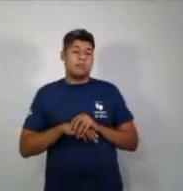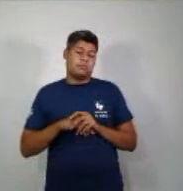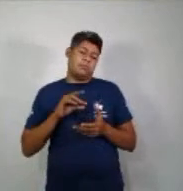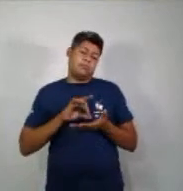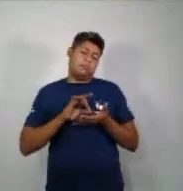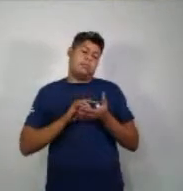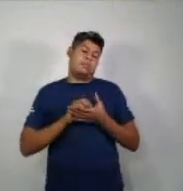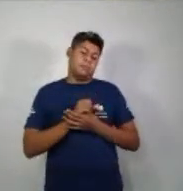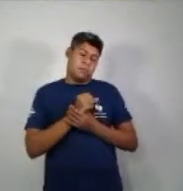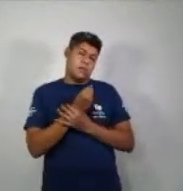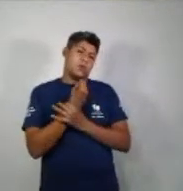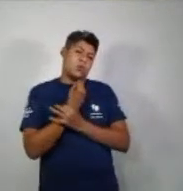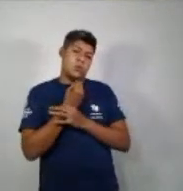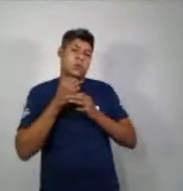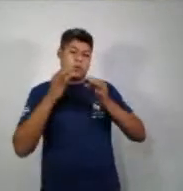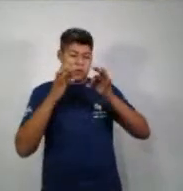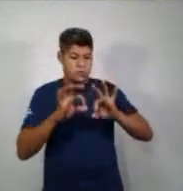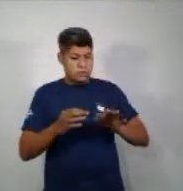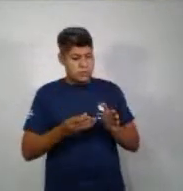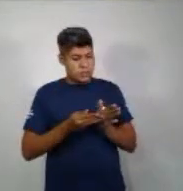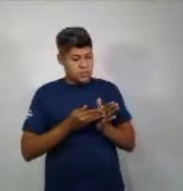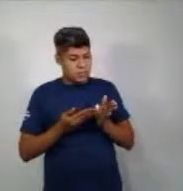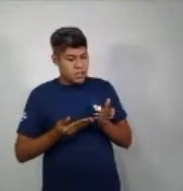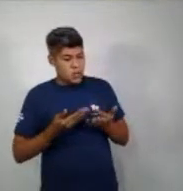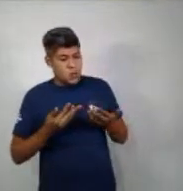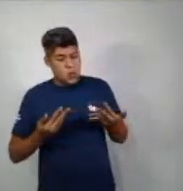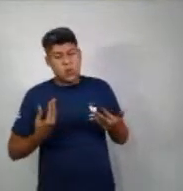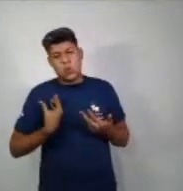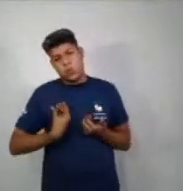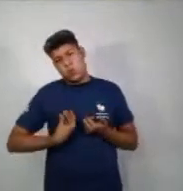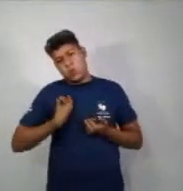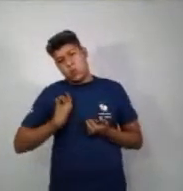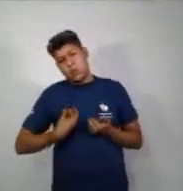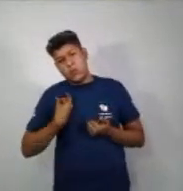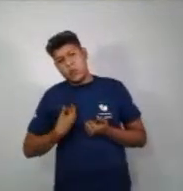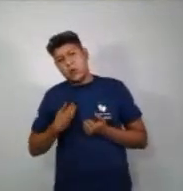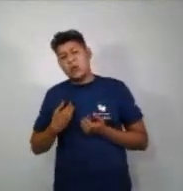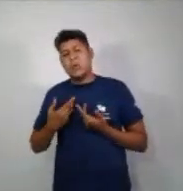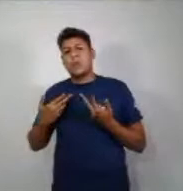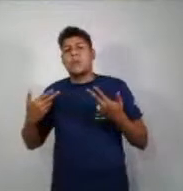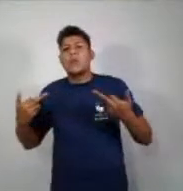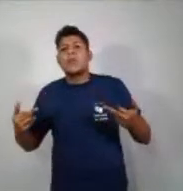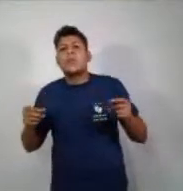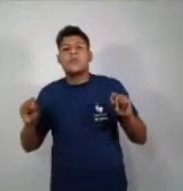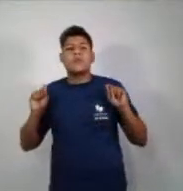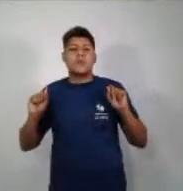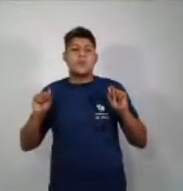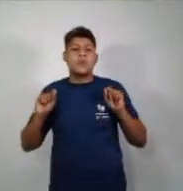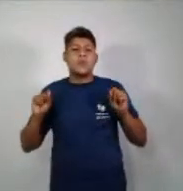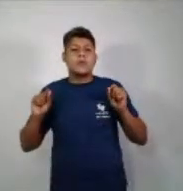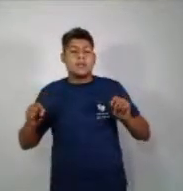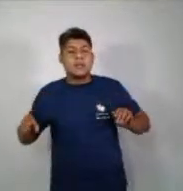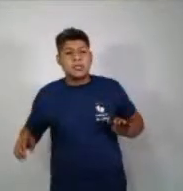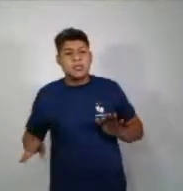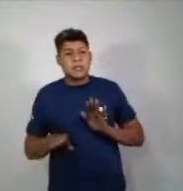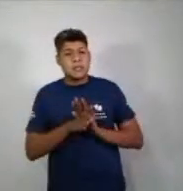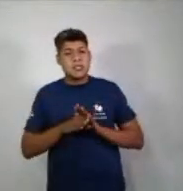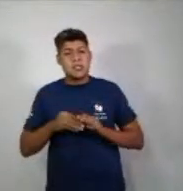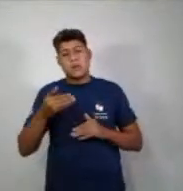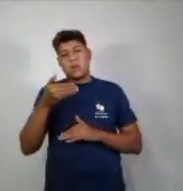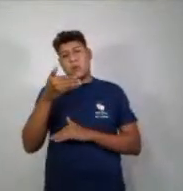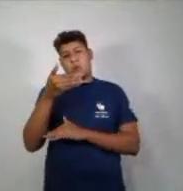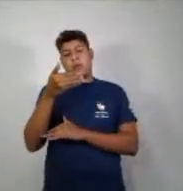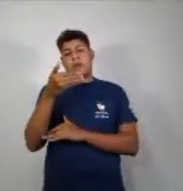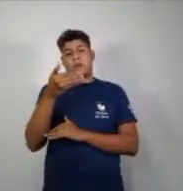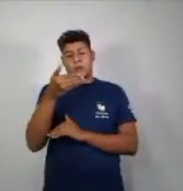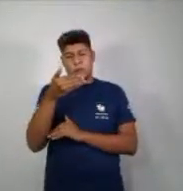seguro. Ele diz no diário de umas coisas da minha vida, diz coisas assim, sabe? Assim, cheguei no Hotel Quitandinha, que